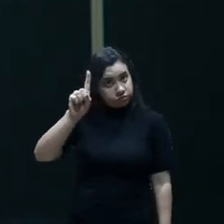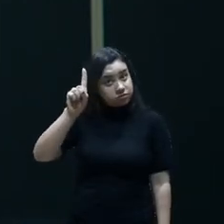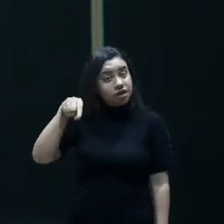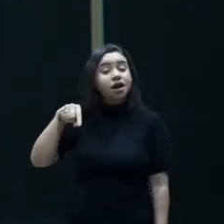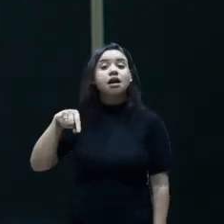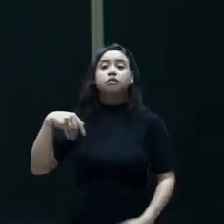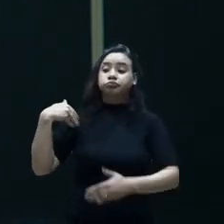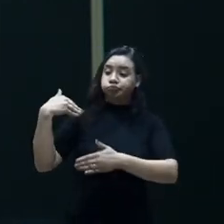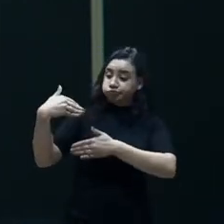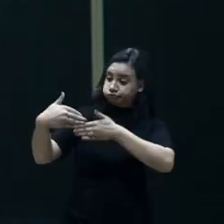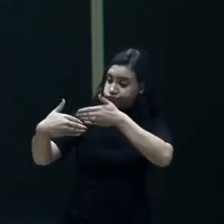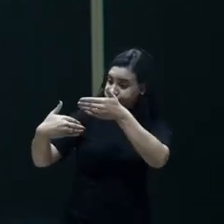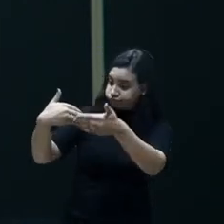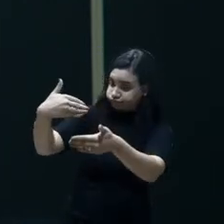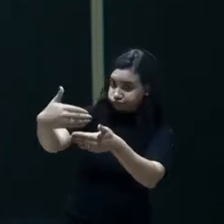Se casou.